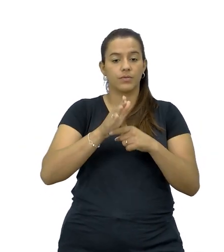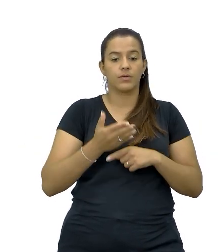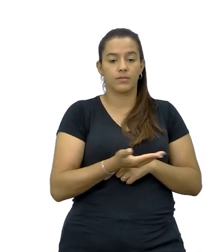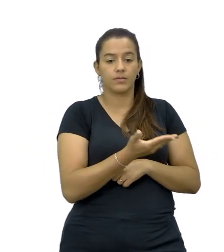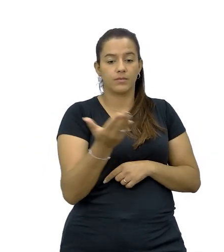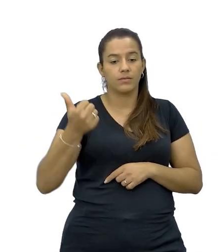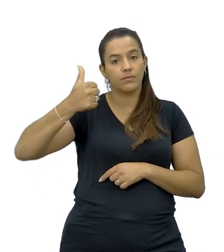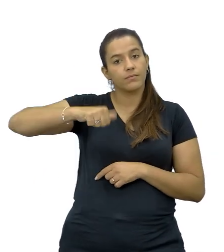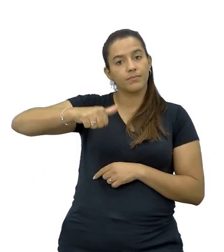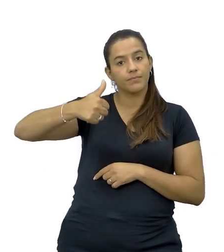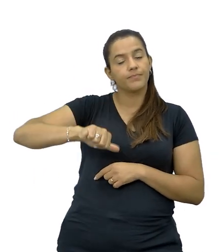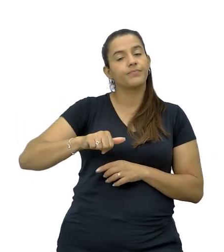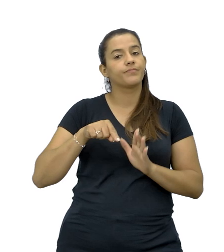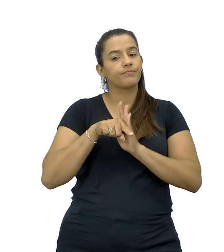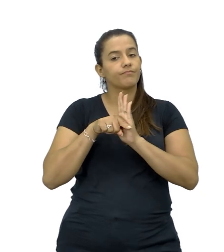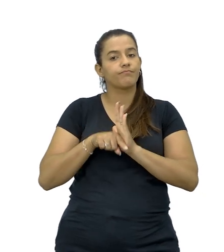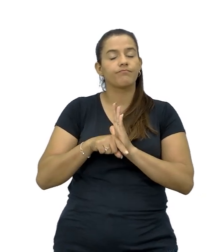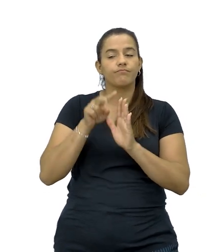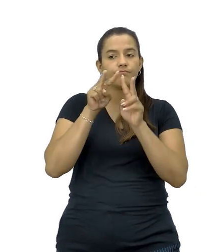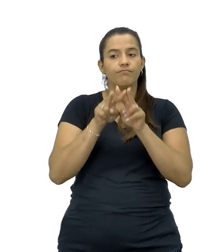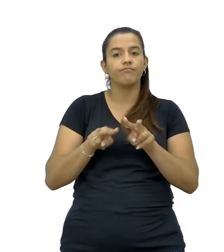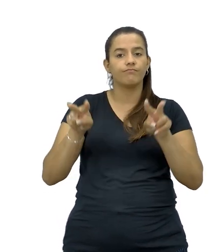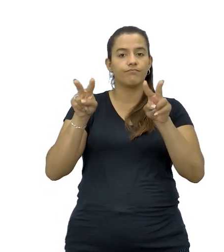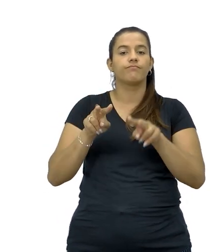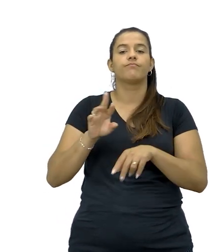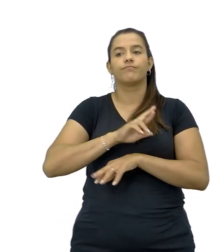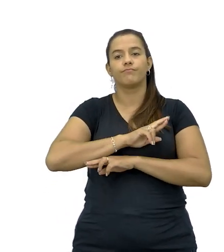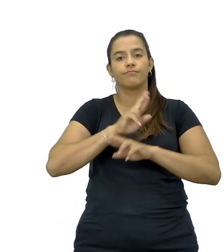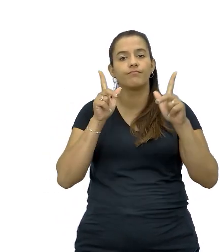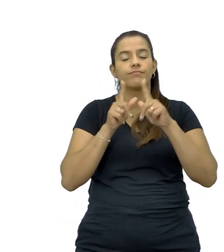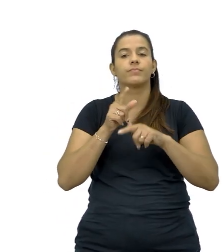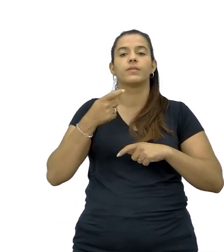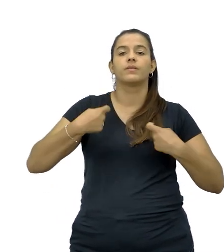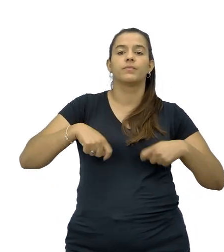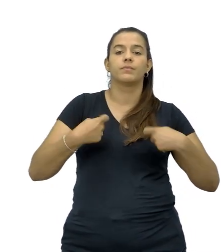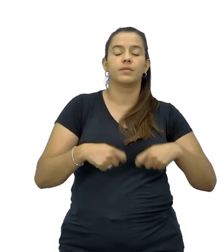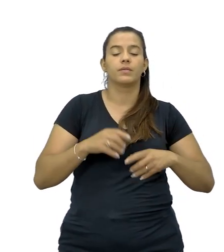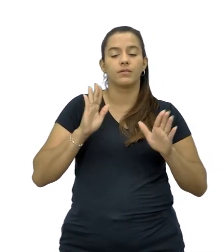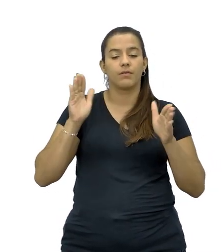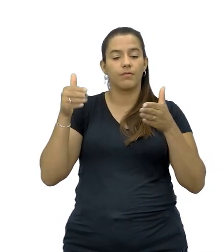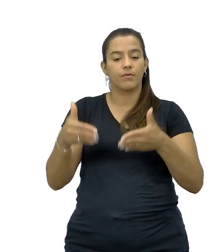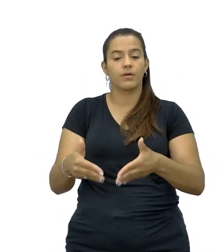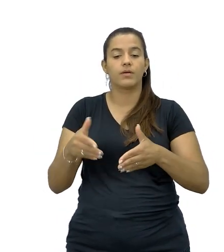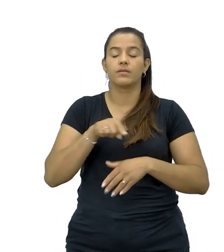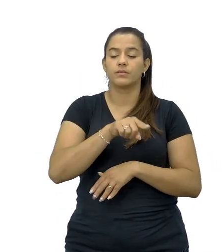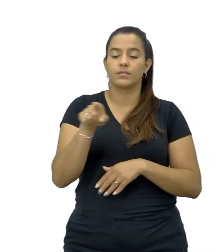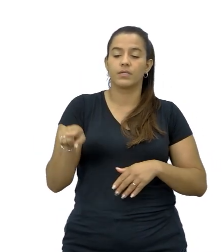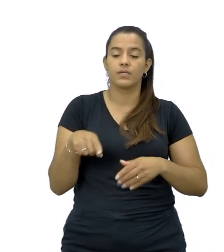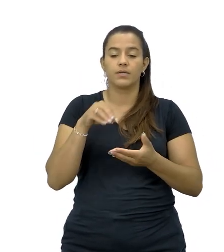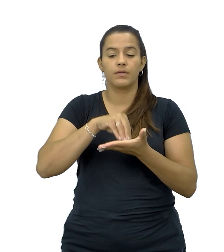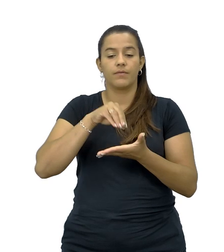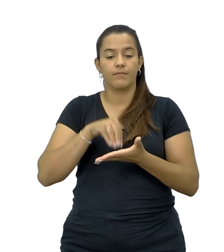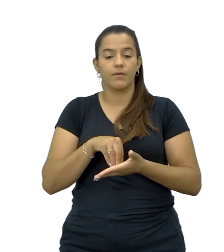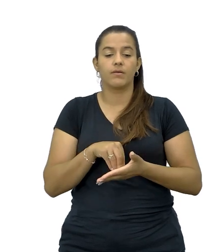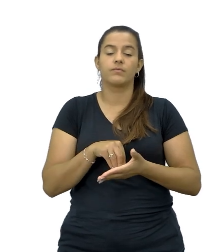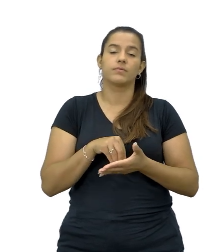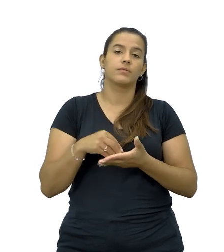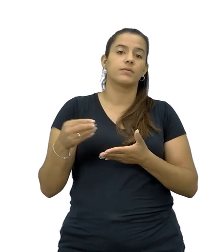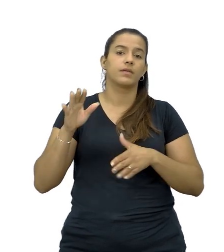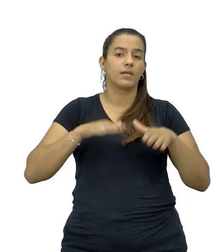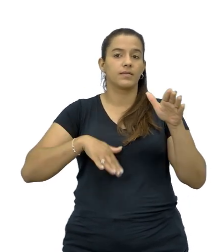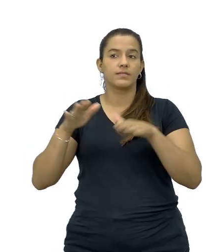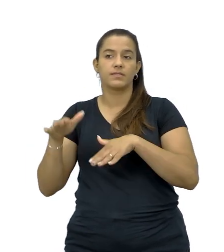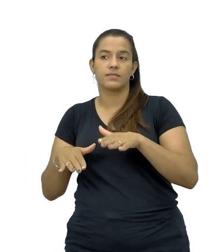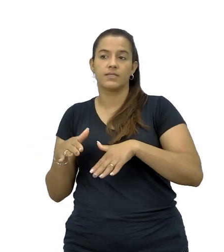essa análise e com esse olhar, né, de que nós temos que ter esse olhar voltado para aqueles indicadores numéricos que às vezes parece